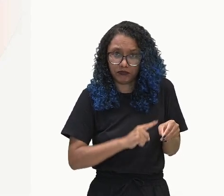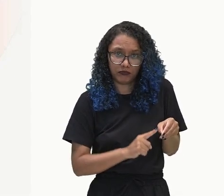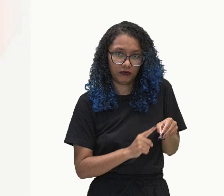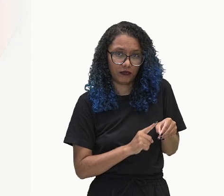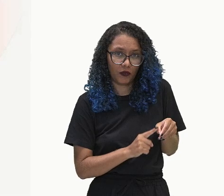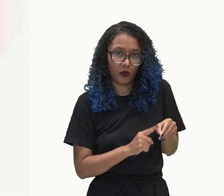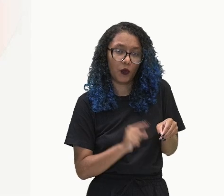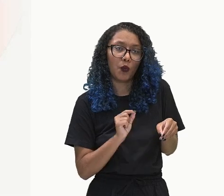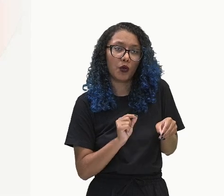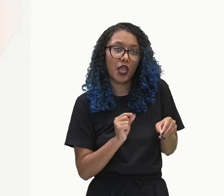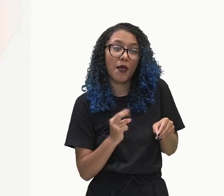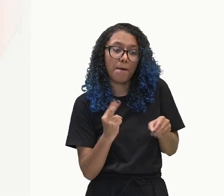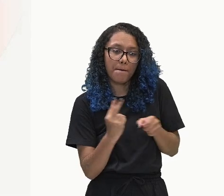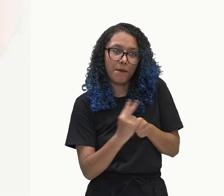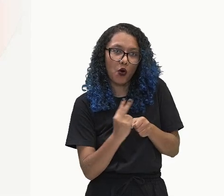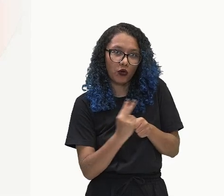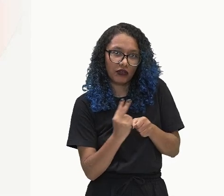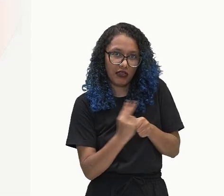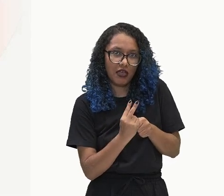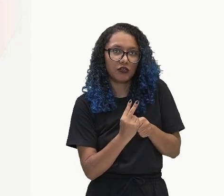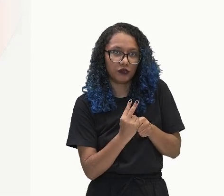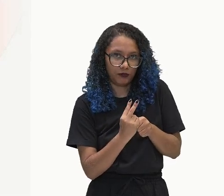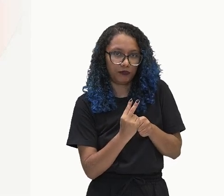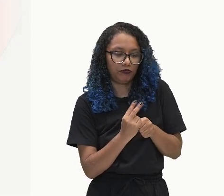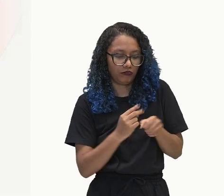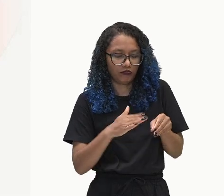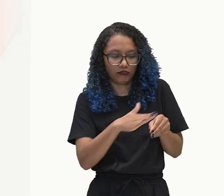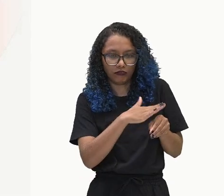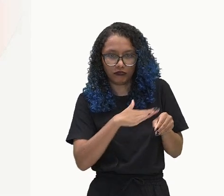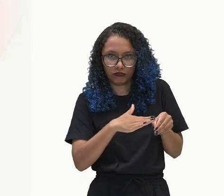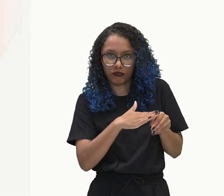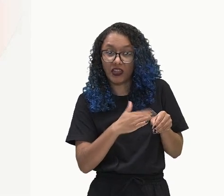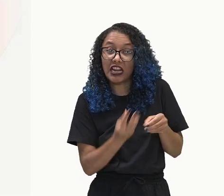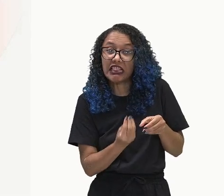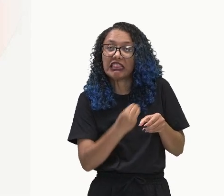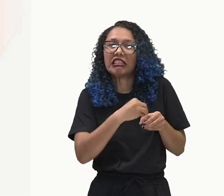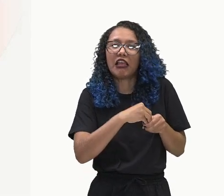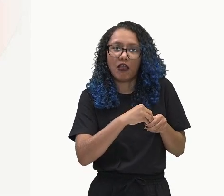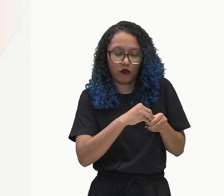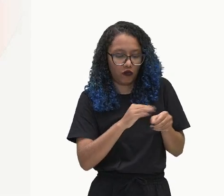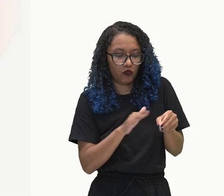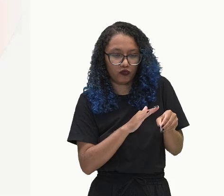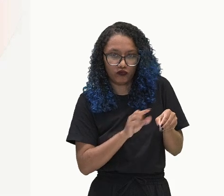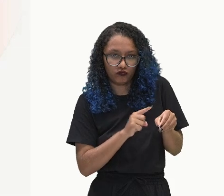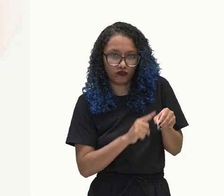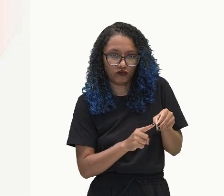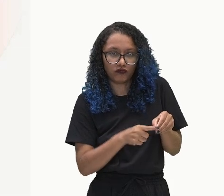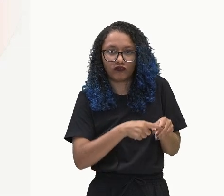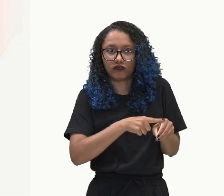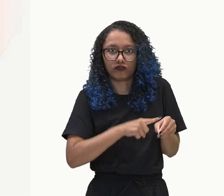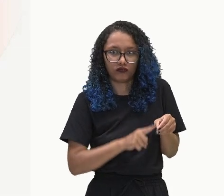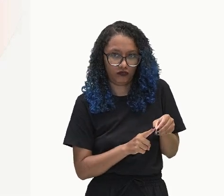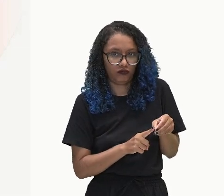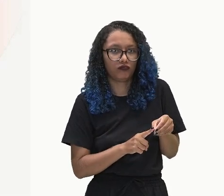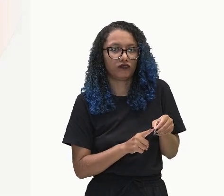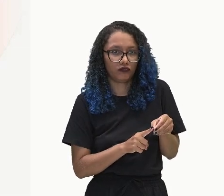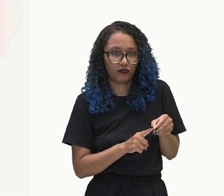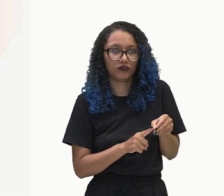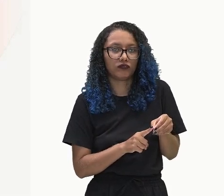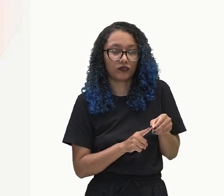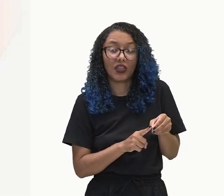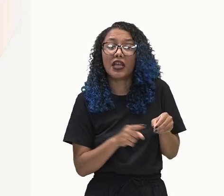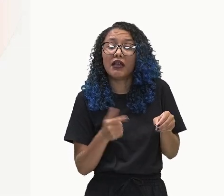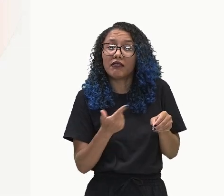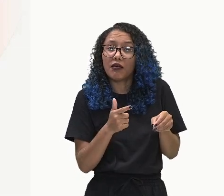genitais internos, aliás, os grandes lábios vão proteger os órgãos genitais internos. Os pequenos lábios